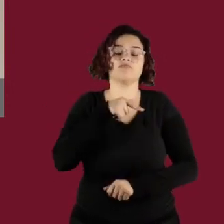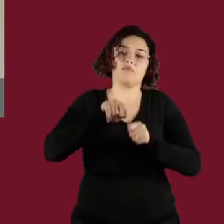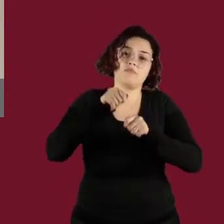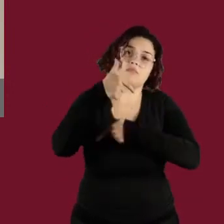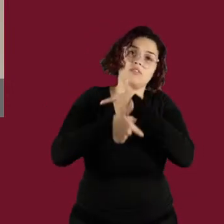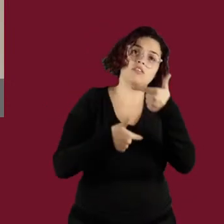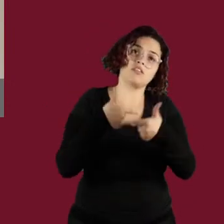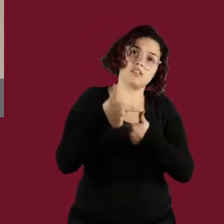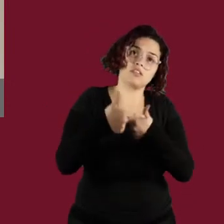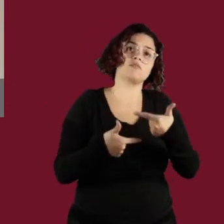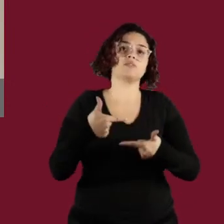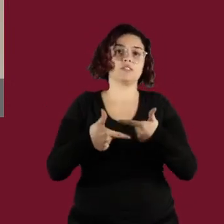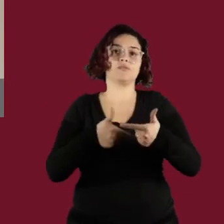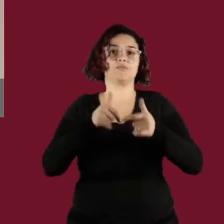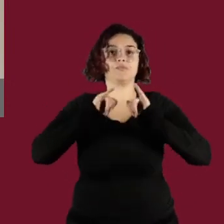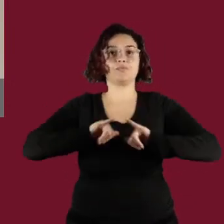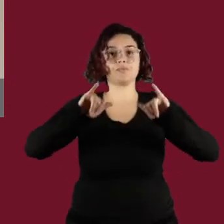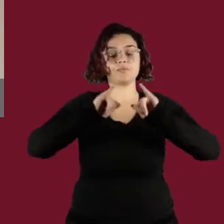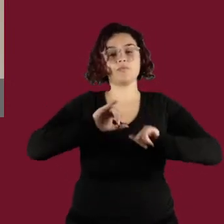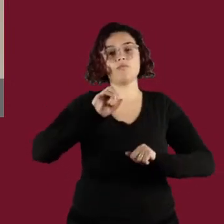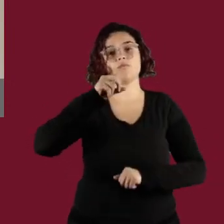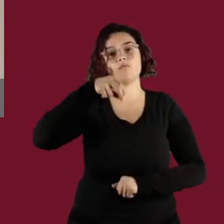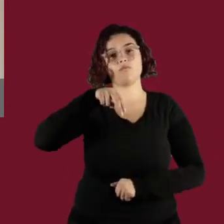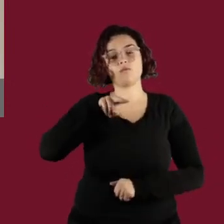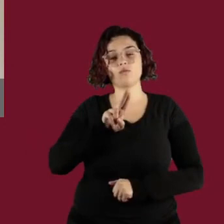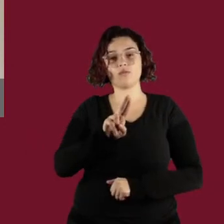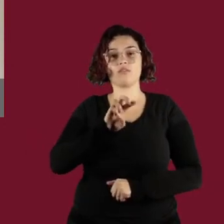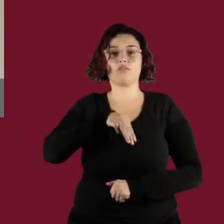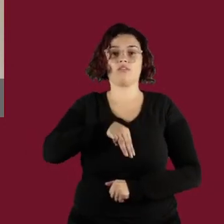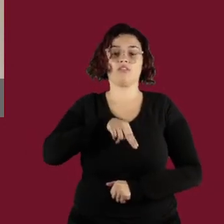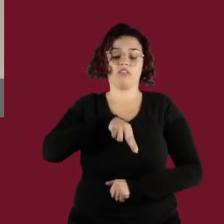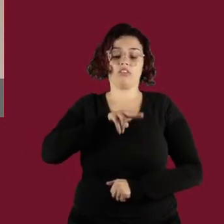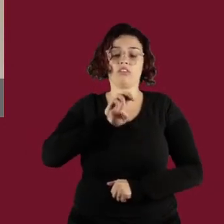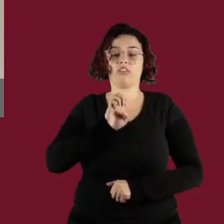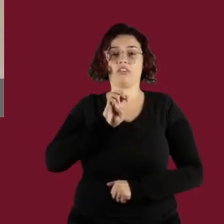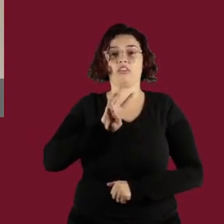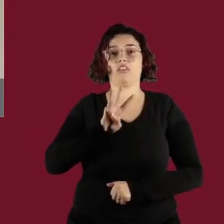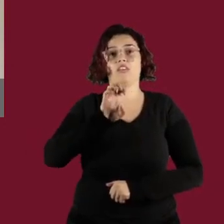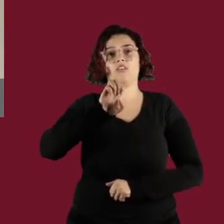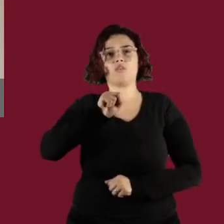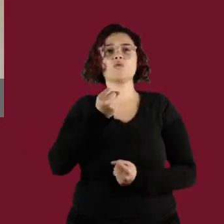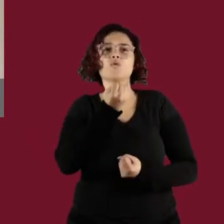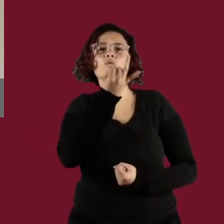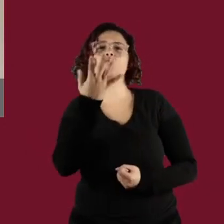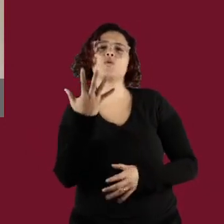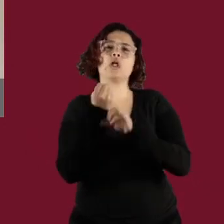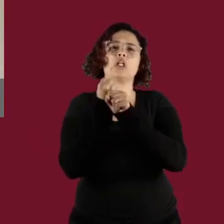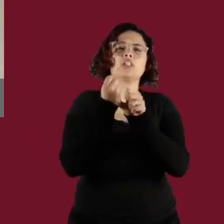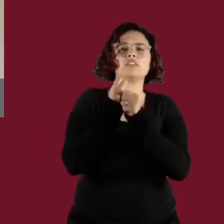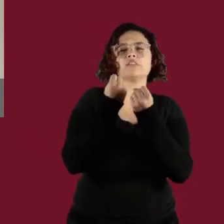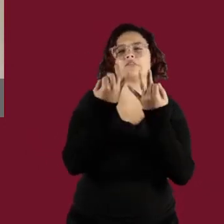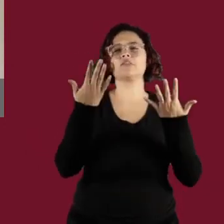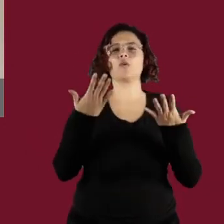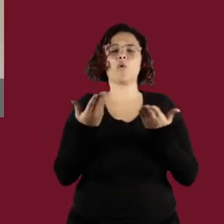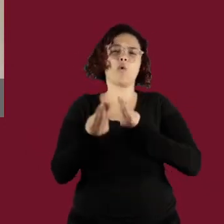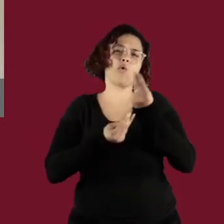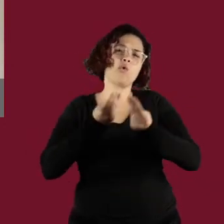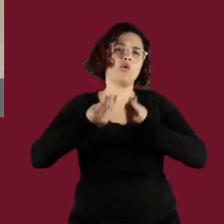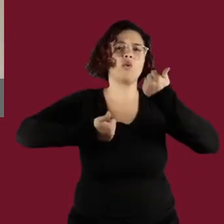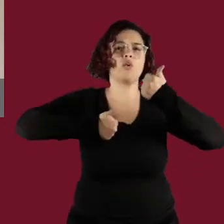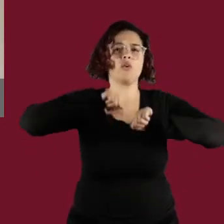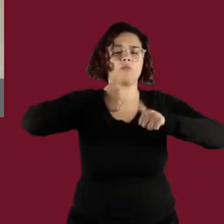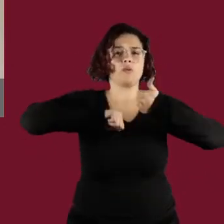há muito tempo. Em termos de audiência, quantidade de difusão, como vocês avaliam o status da